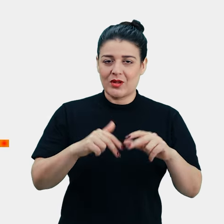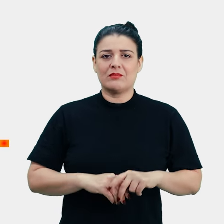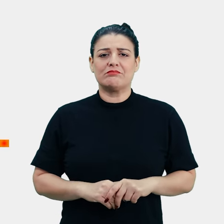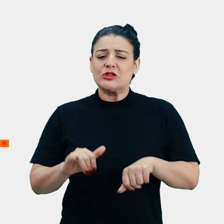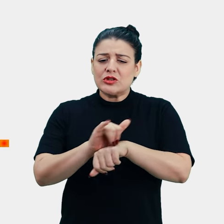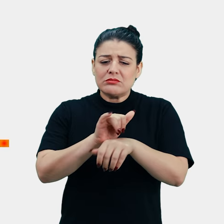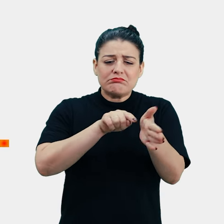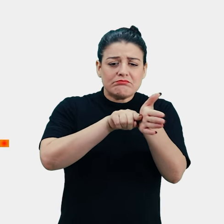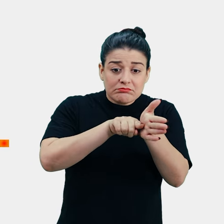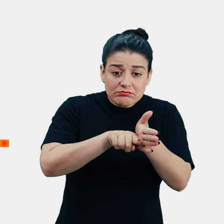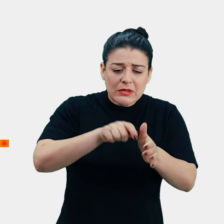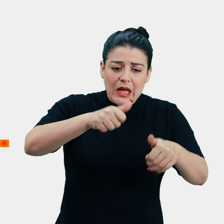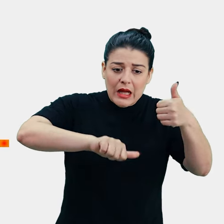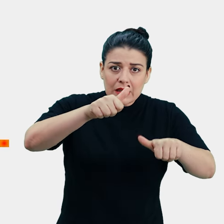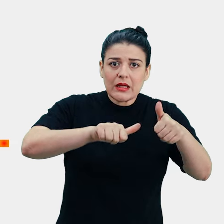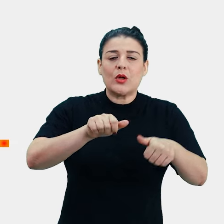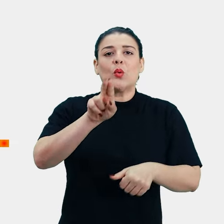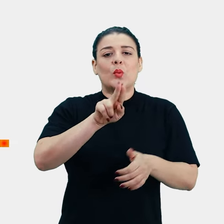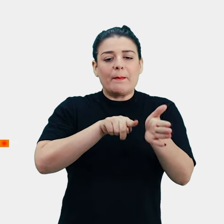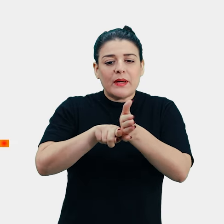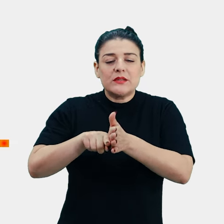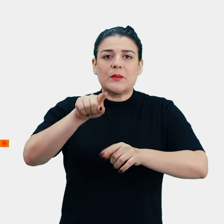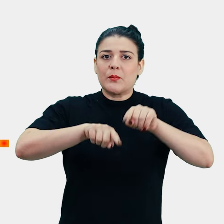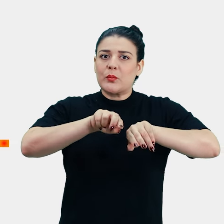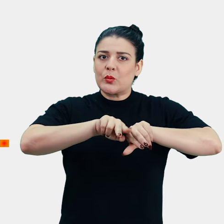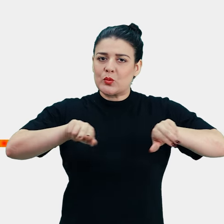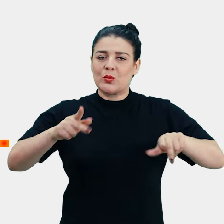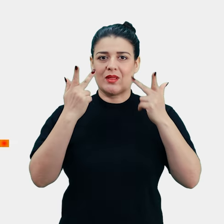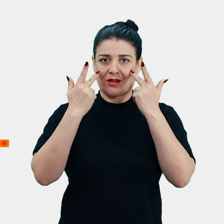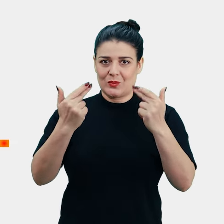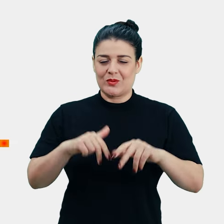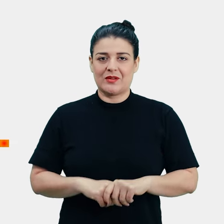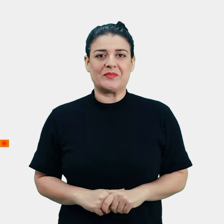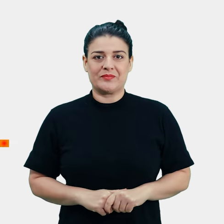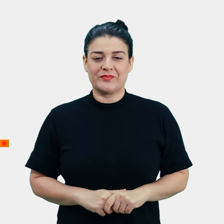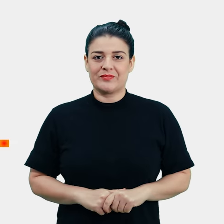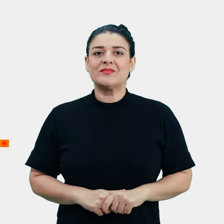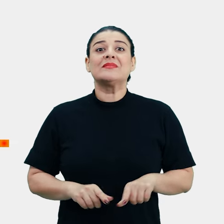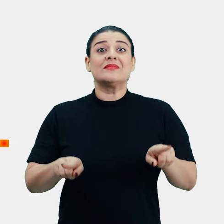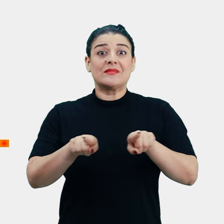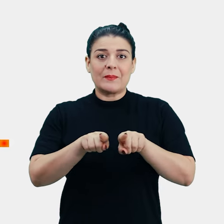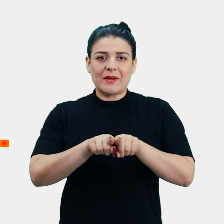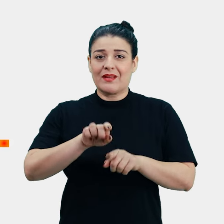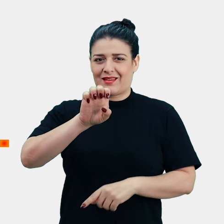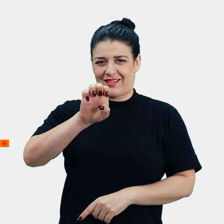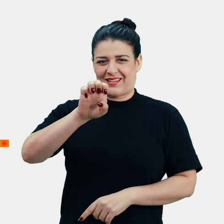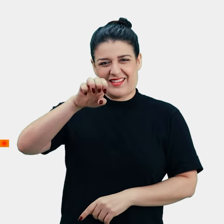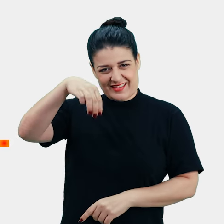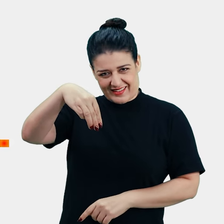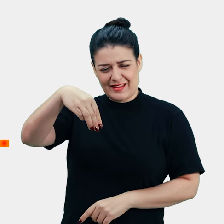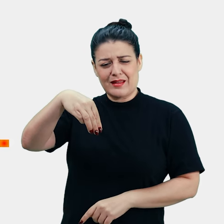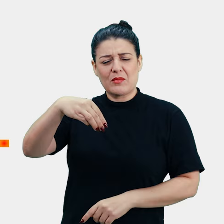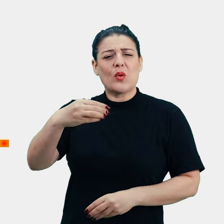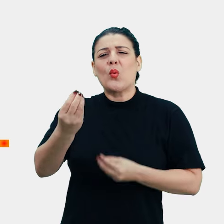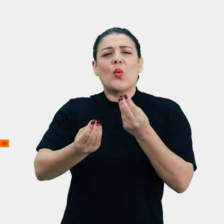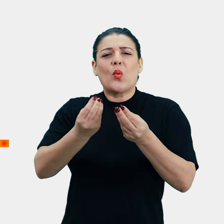técnicas analíticas que são utilizadas em pesquisas de produtos naturais. Falarei também sobre a espectrometria de massas e como